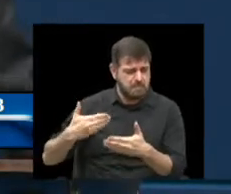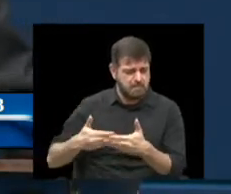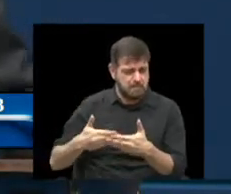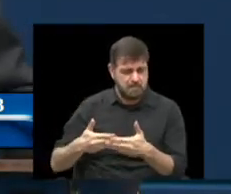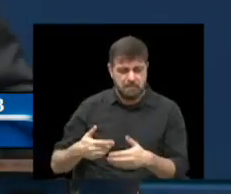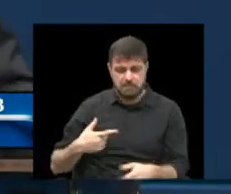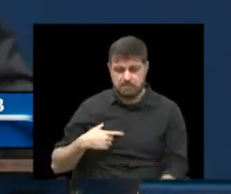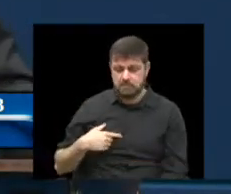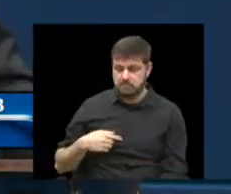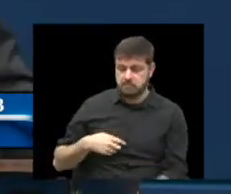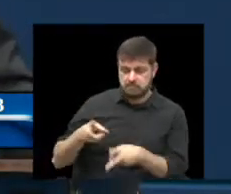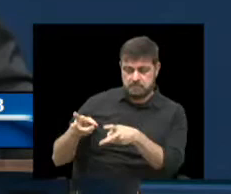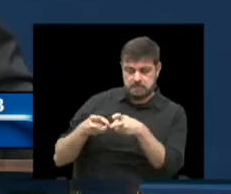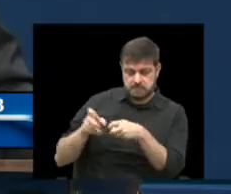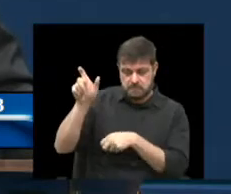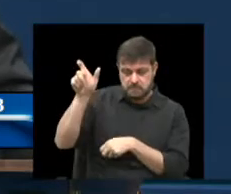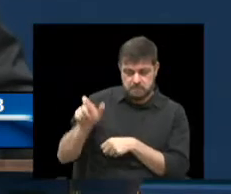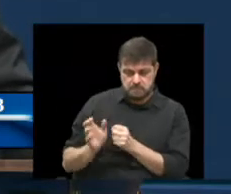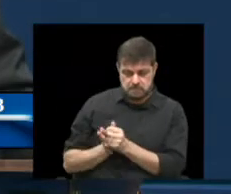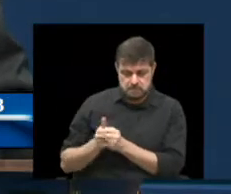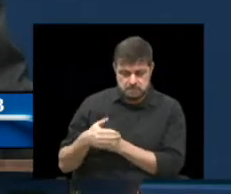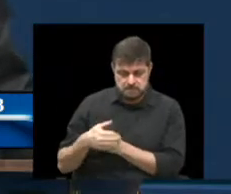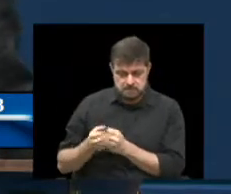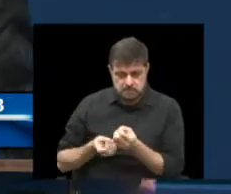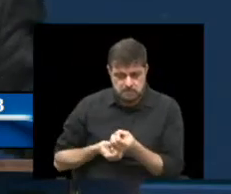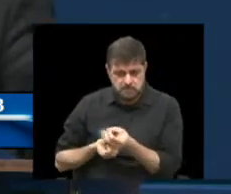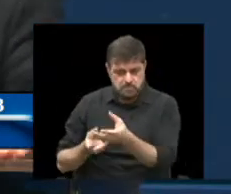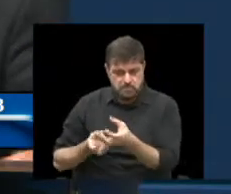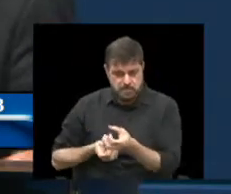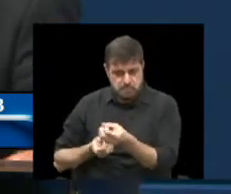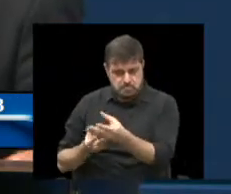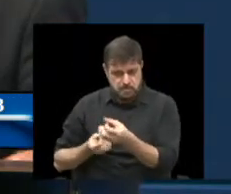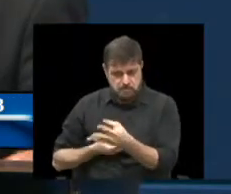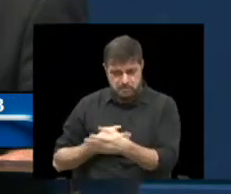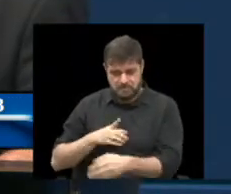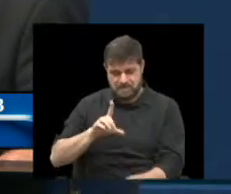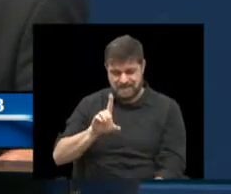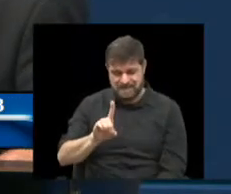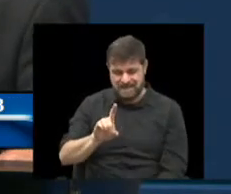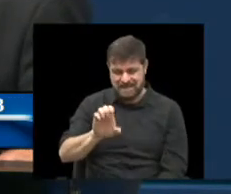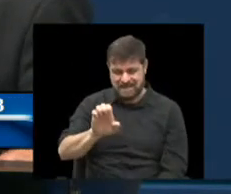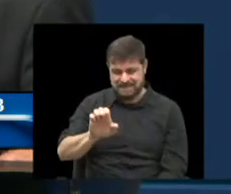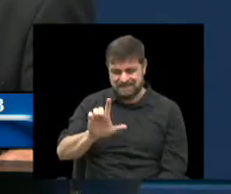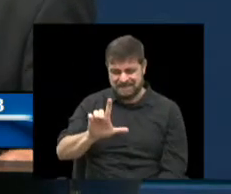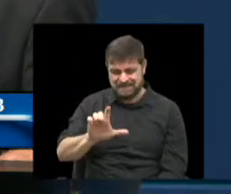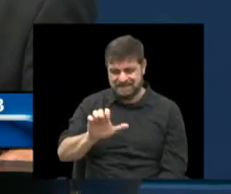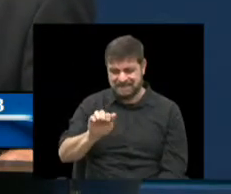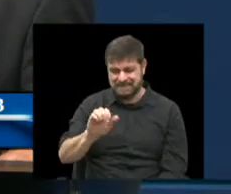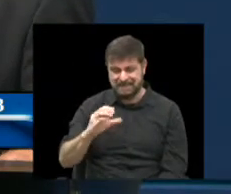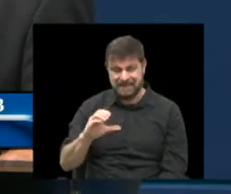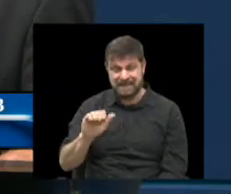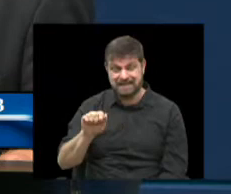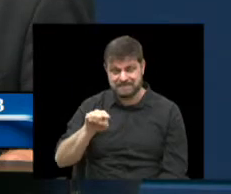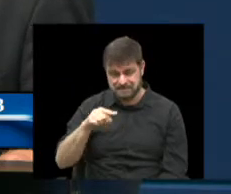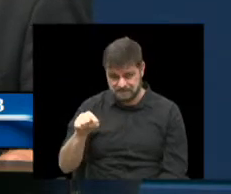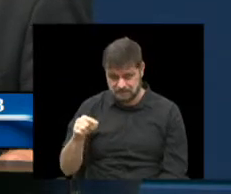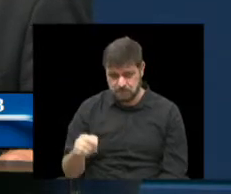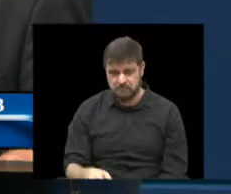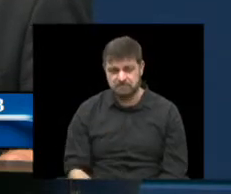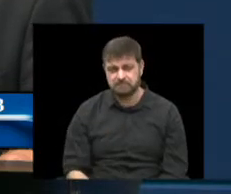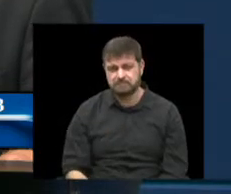as colaborações que foram colocadas. O vereador Marcos Bernardelli, Vossa Excelência, como um grande